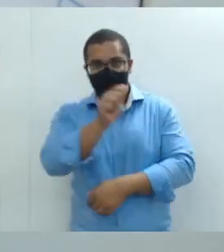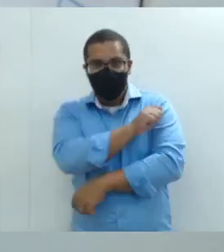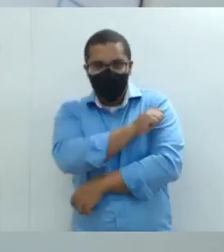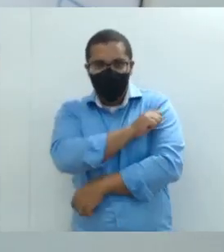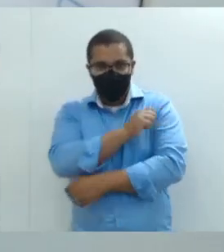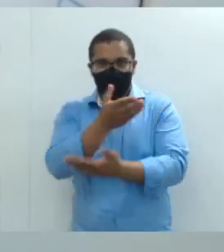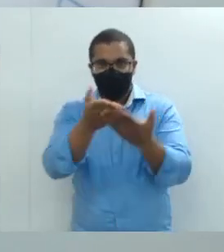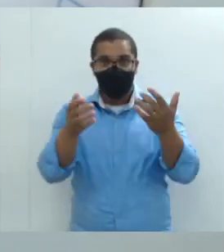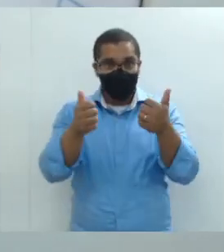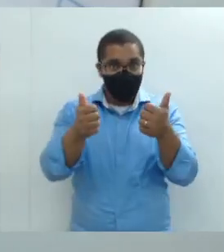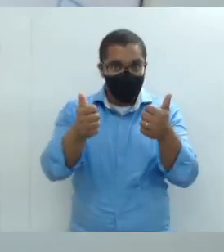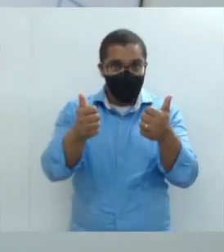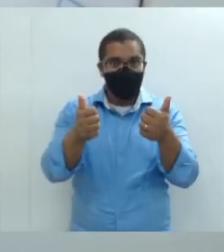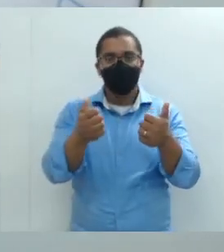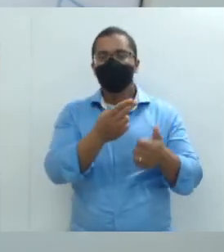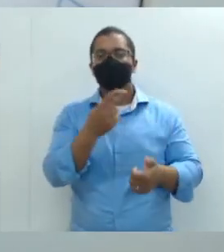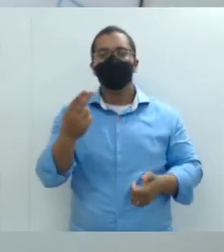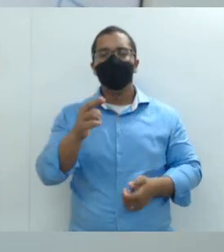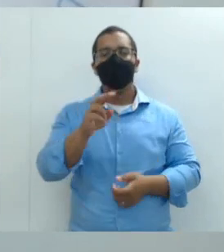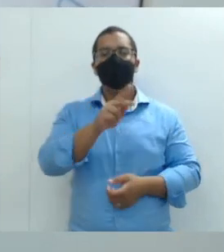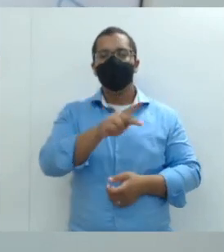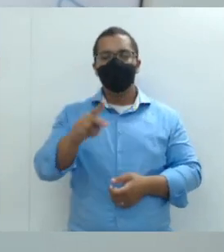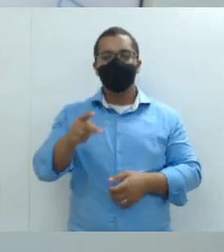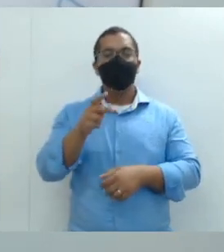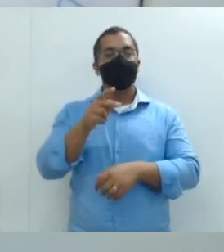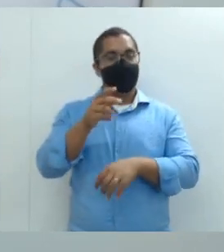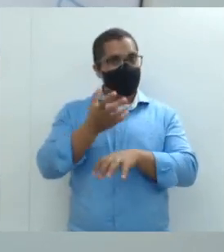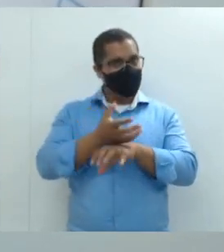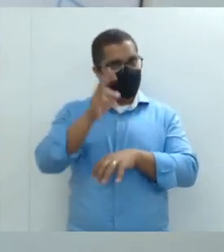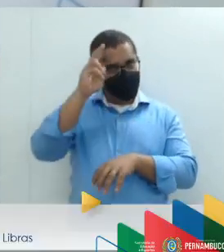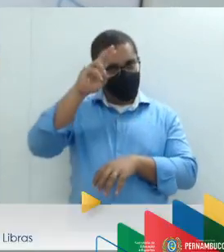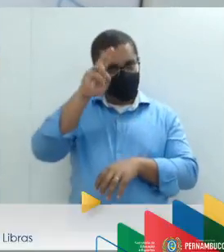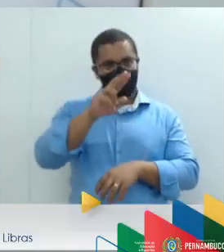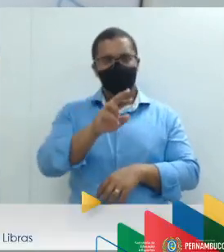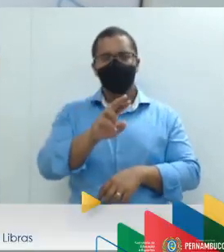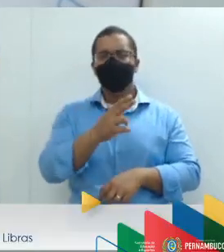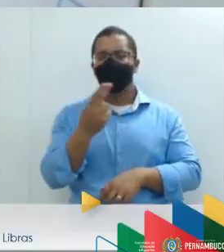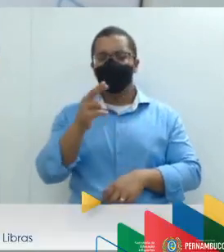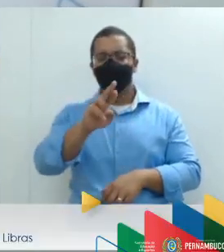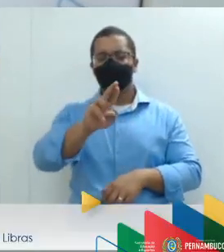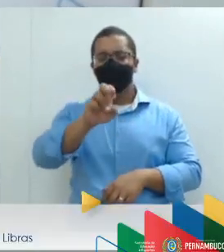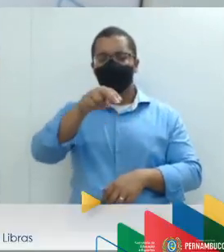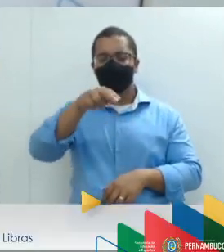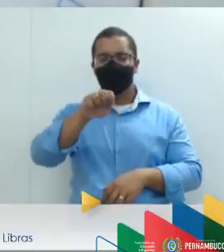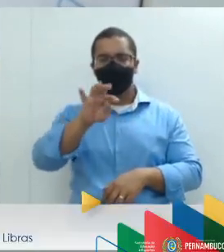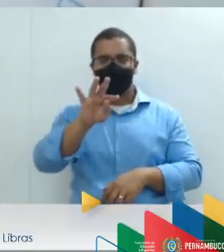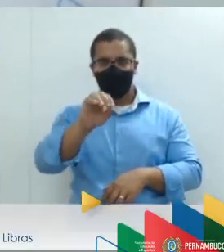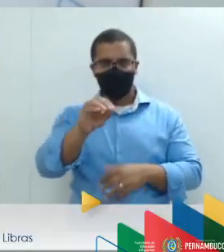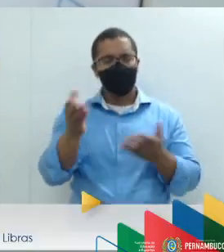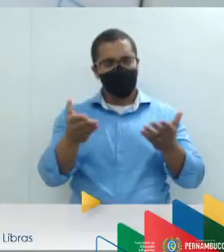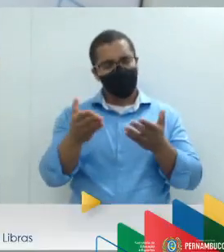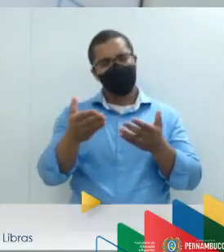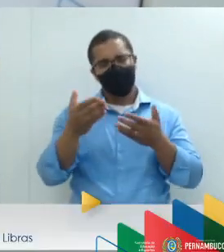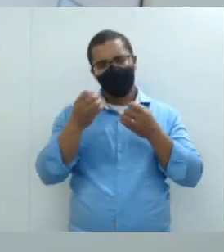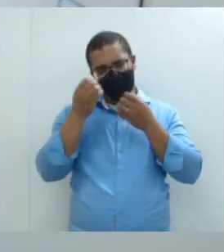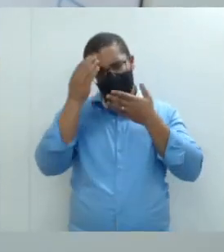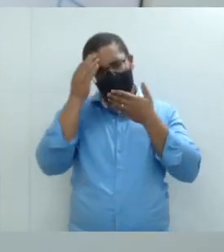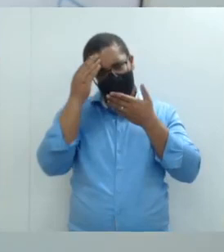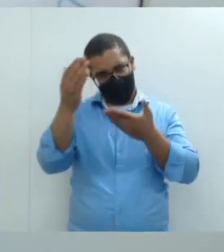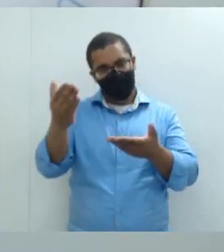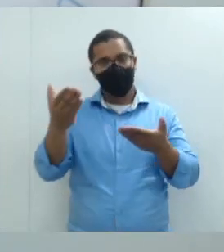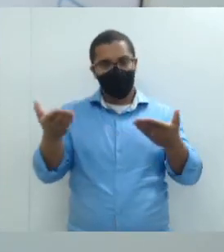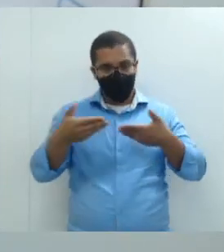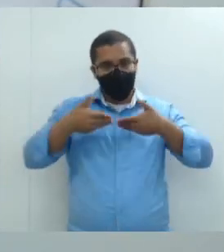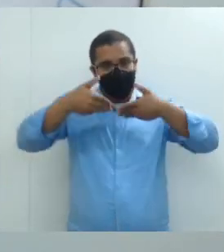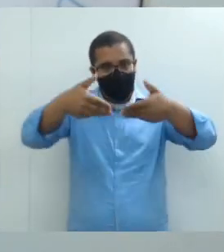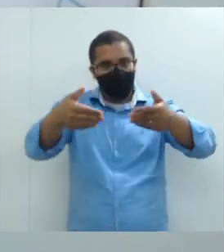pessoal, tudo bem com vocês? Quem está falando aqui é seu professor de História, Renato Lemos. De antemão, quero agradecer o convite de poder fazer parte dessa equipe